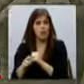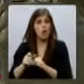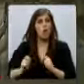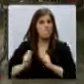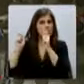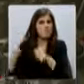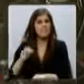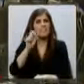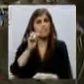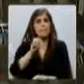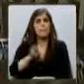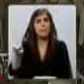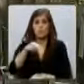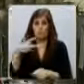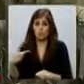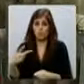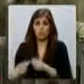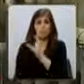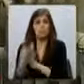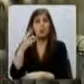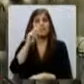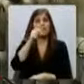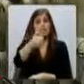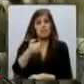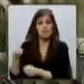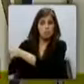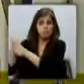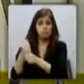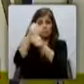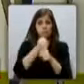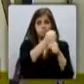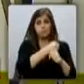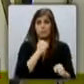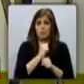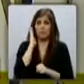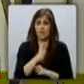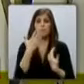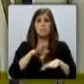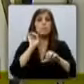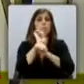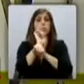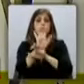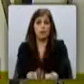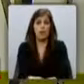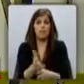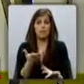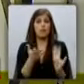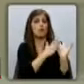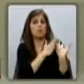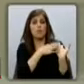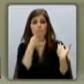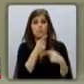investimento de 30 milhões de euros criou 35 postos de trabalho direto mas está parada segundo os responsáveis